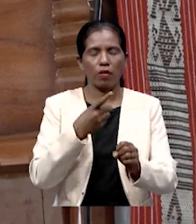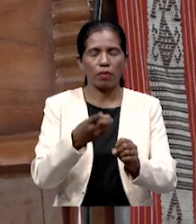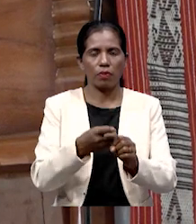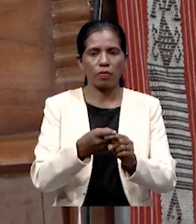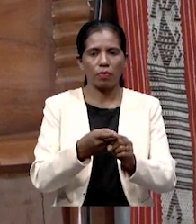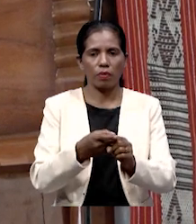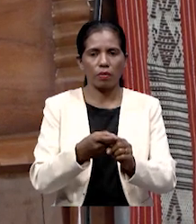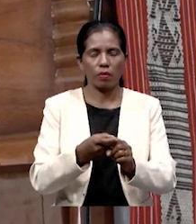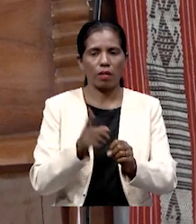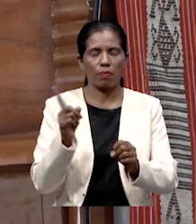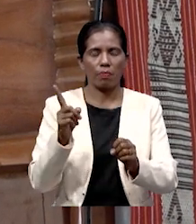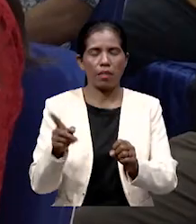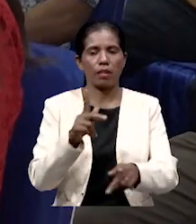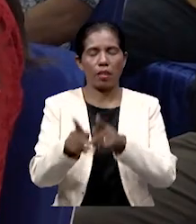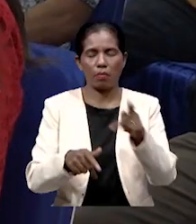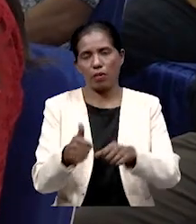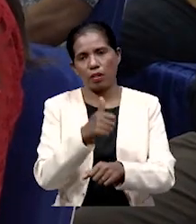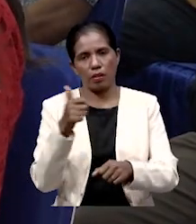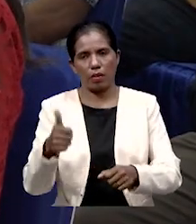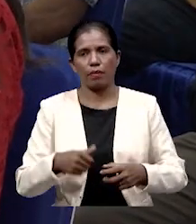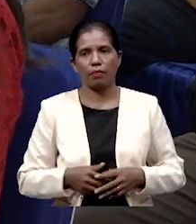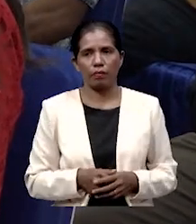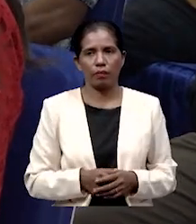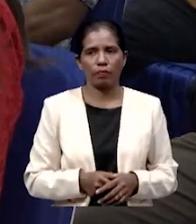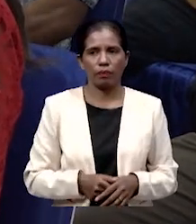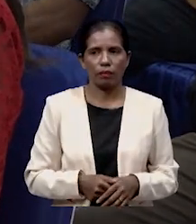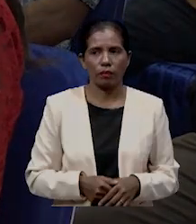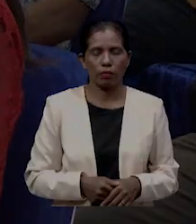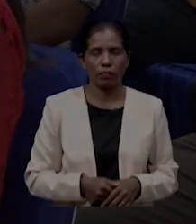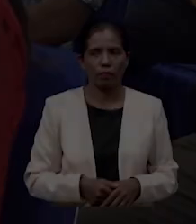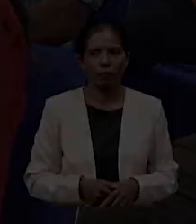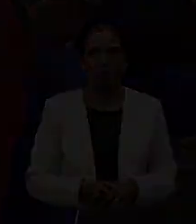confiança, no seluktan. Laura da Cruz, Aderito Ximenes, GMN.